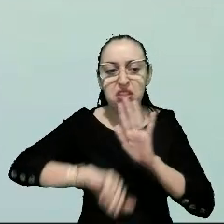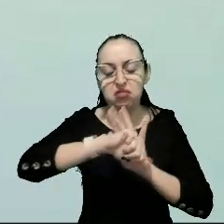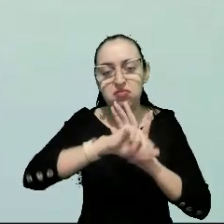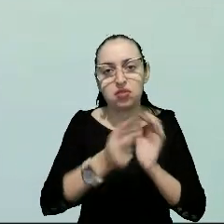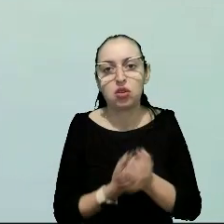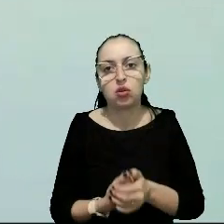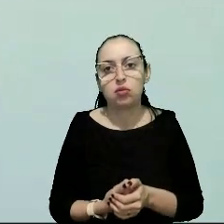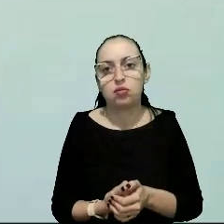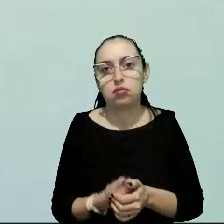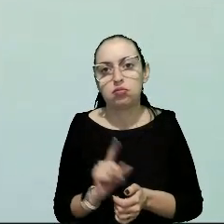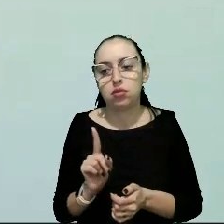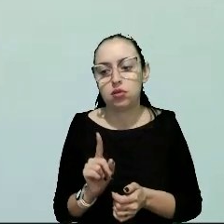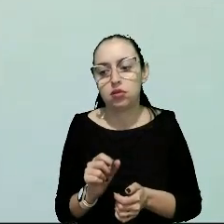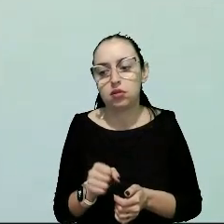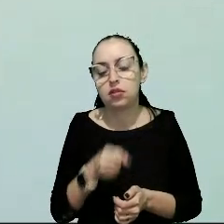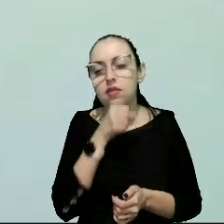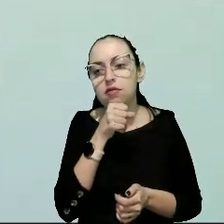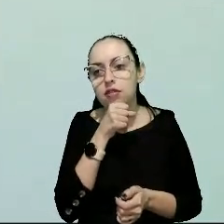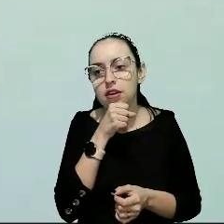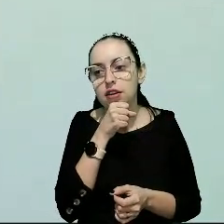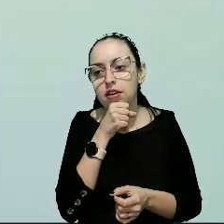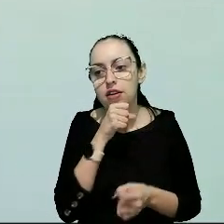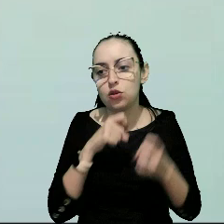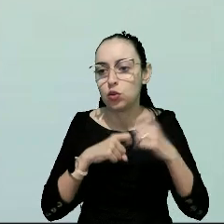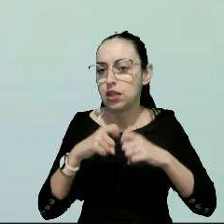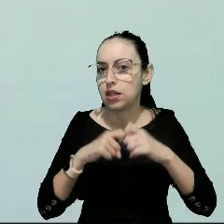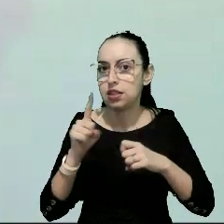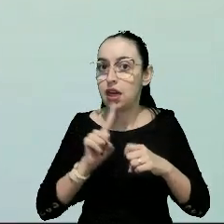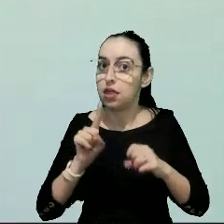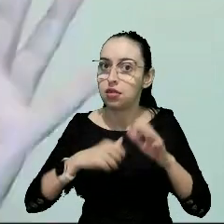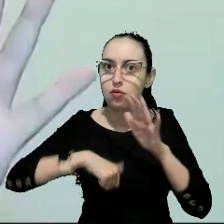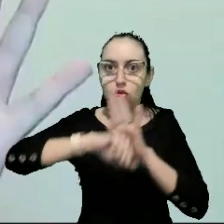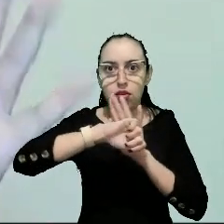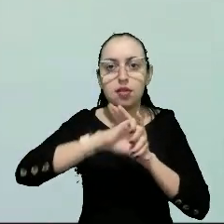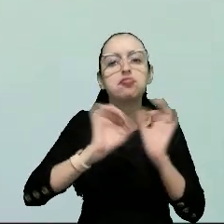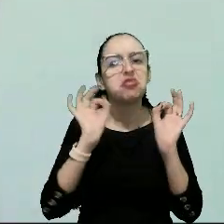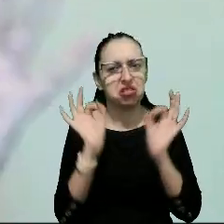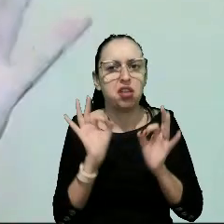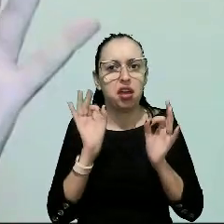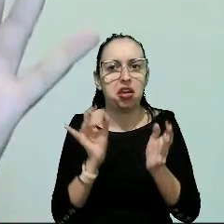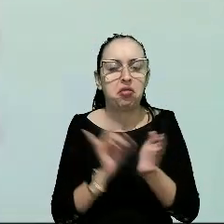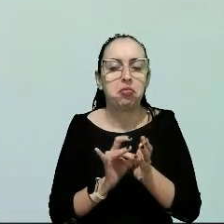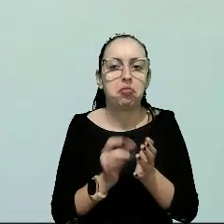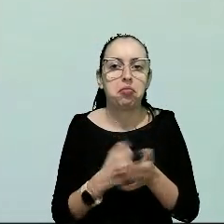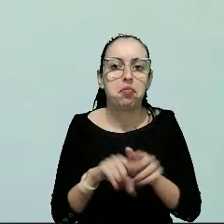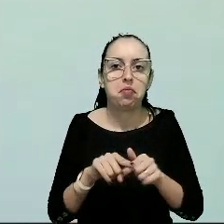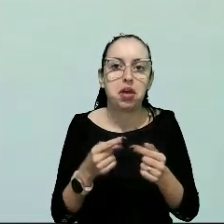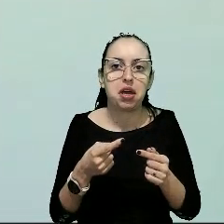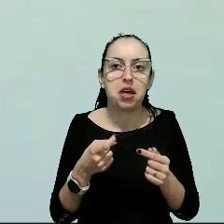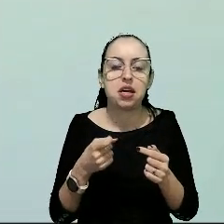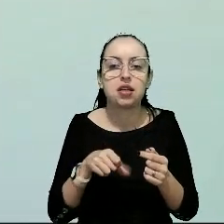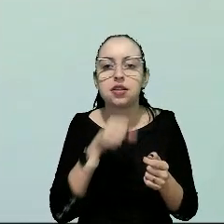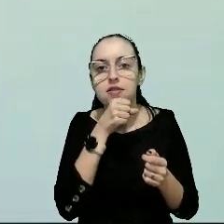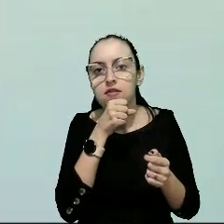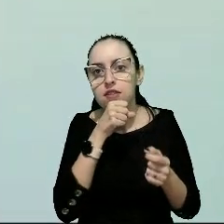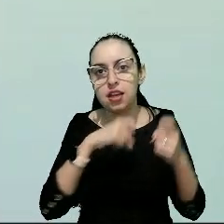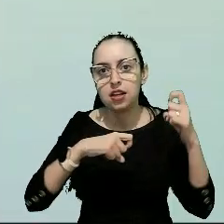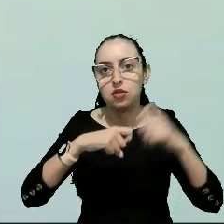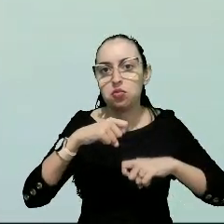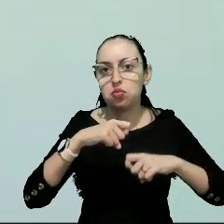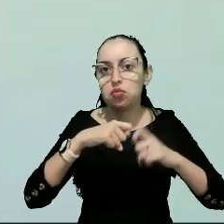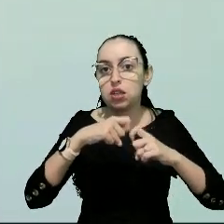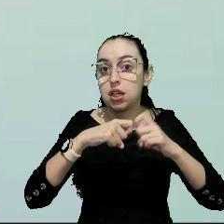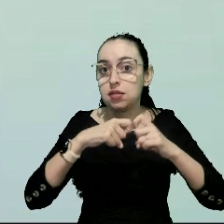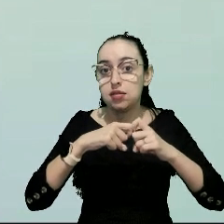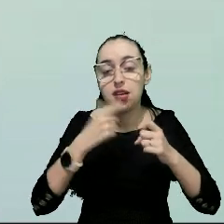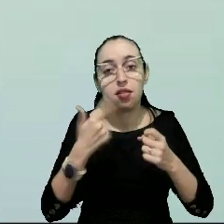negativa, é isso. Os velhos. Não, velho transar não é negativo, isso está tudo certo. Mas velho transar e